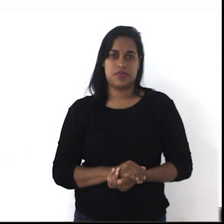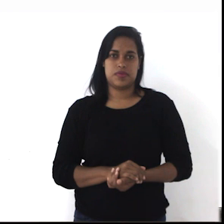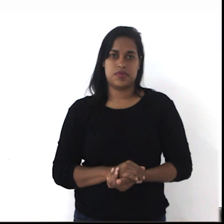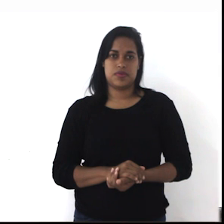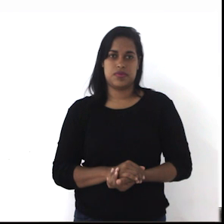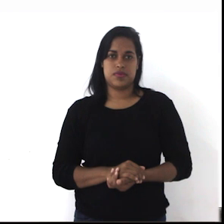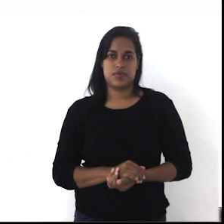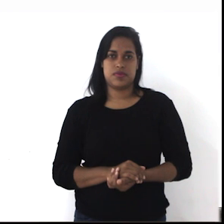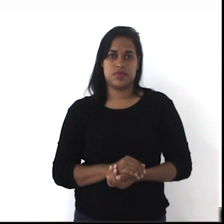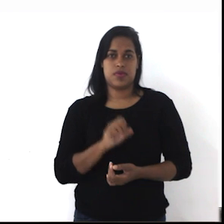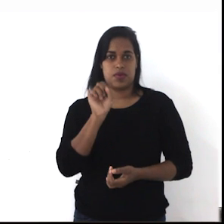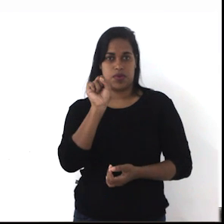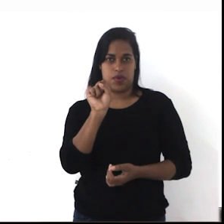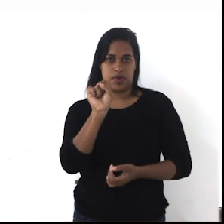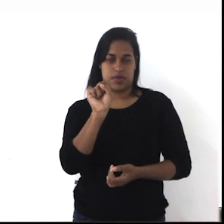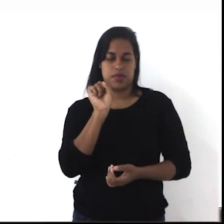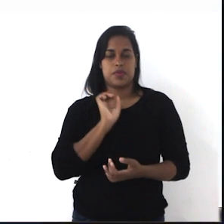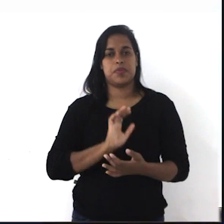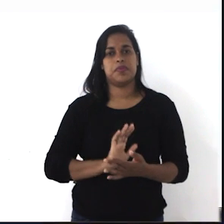8.